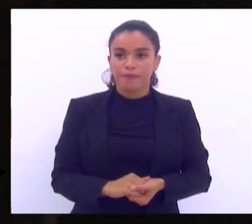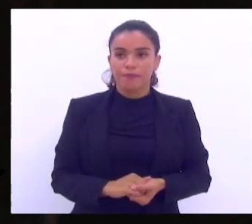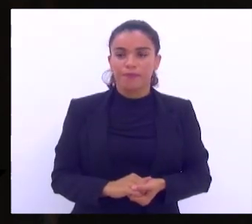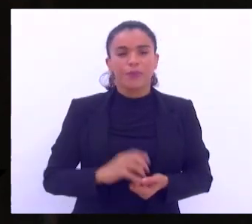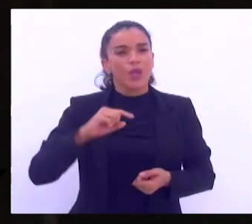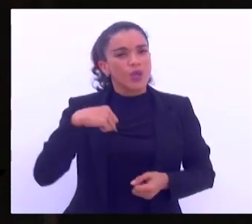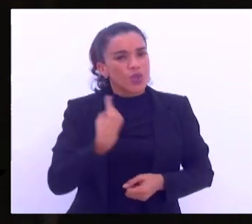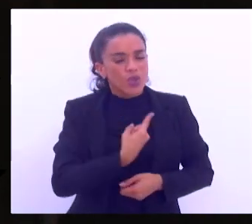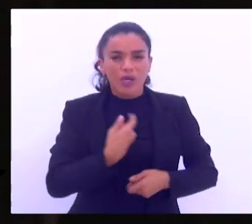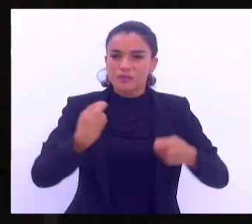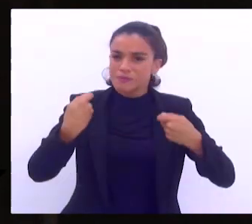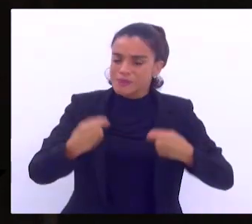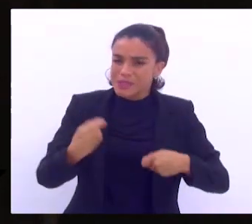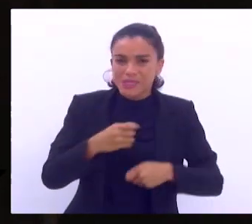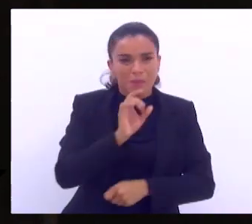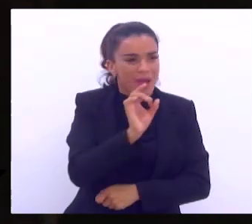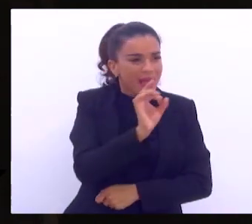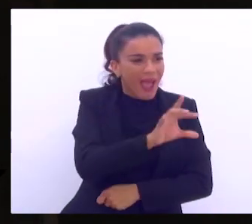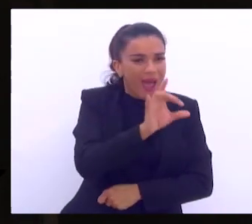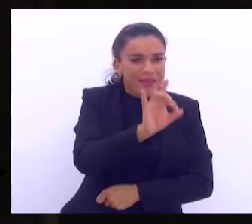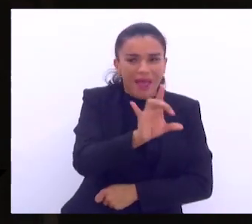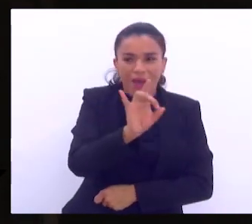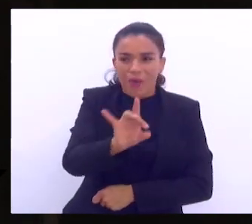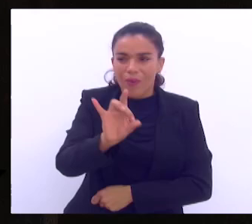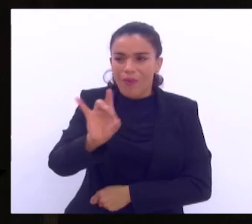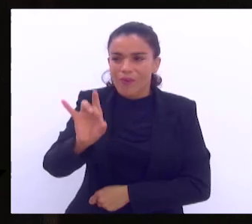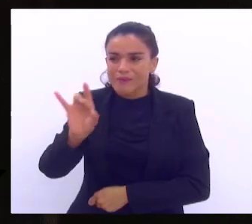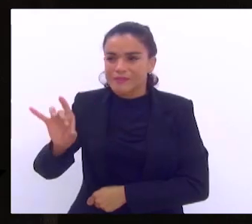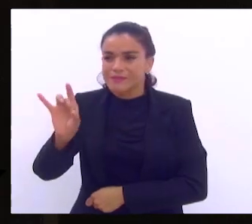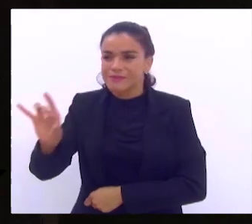Nós precisamos de cada um de vocês